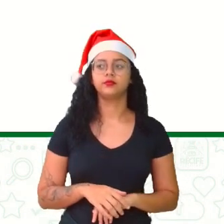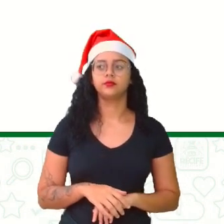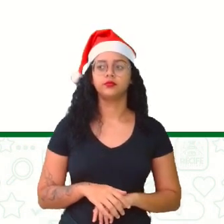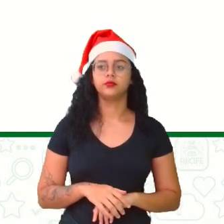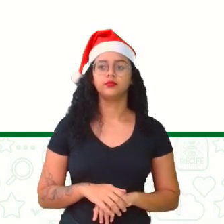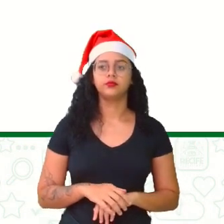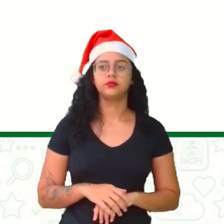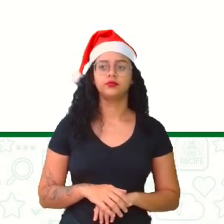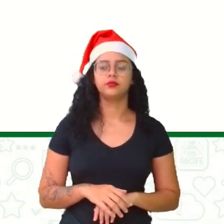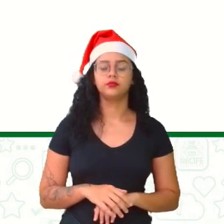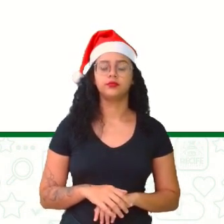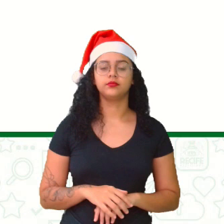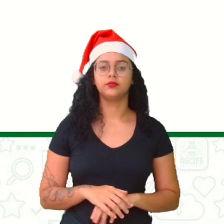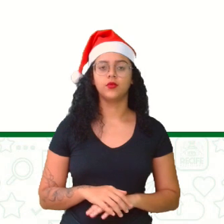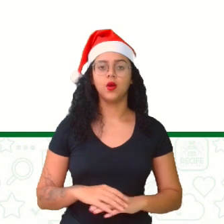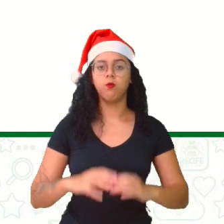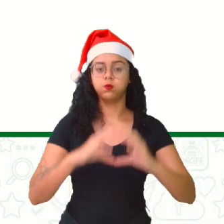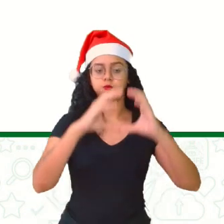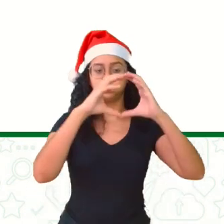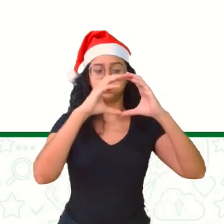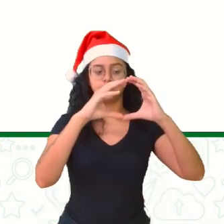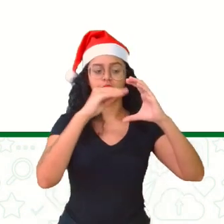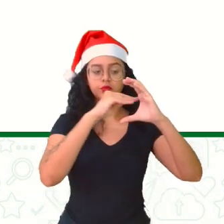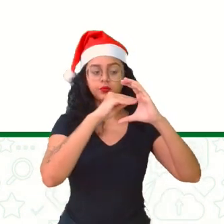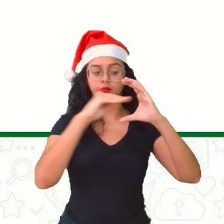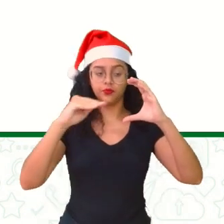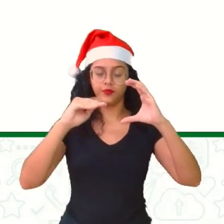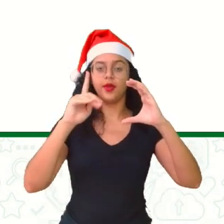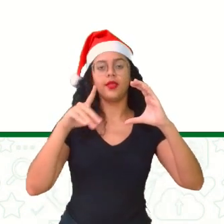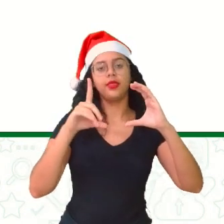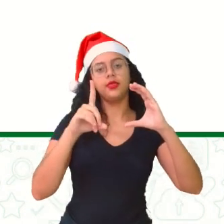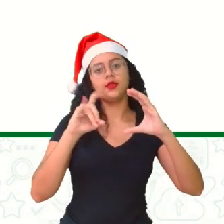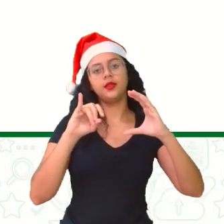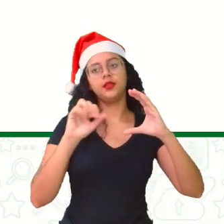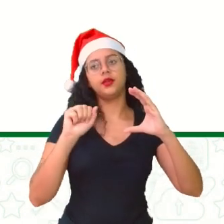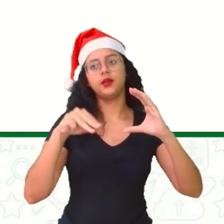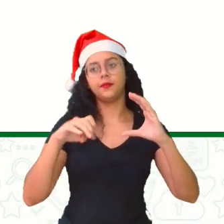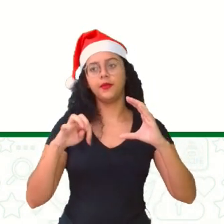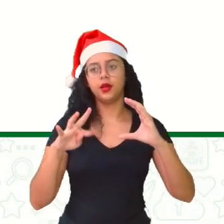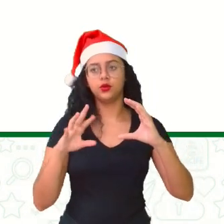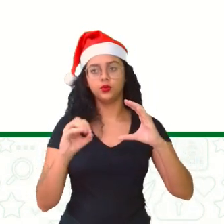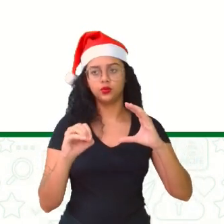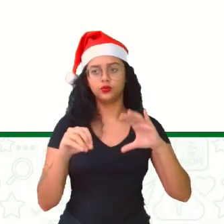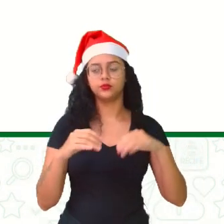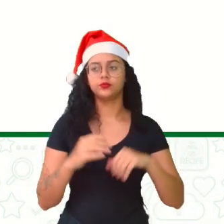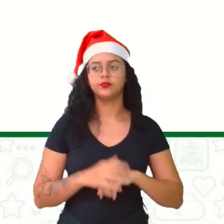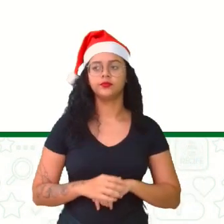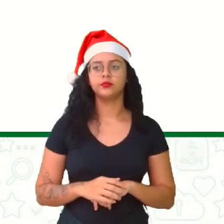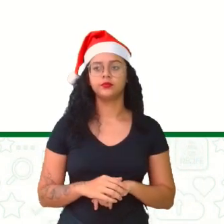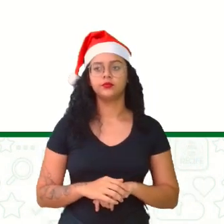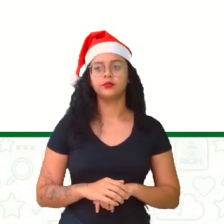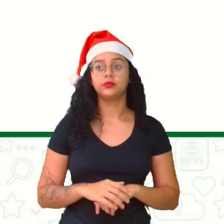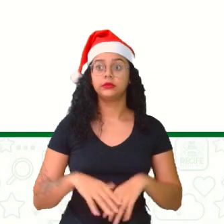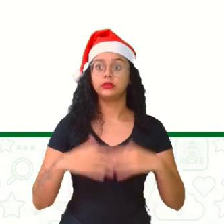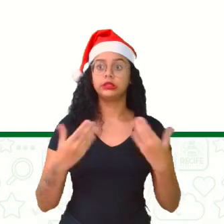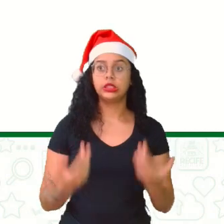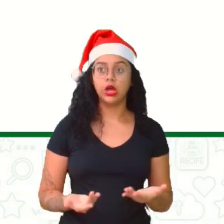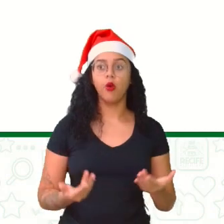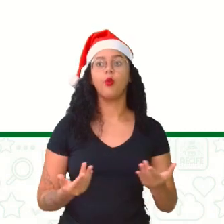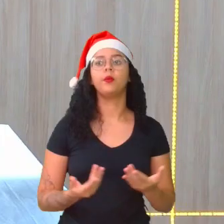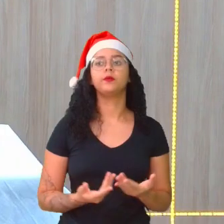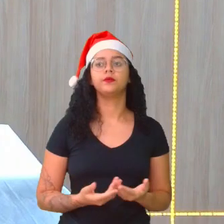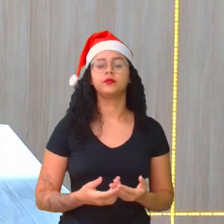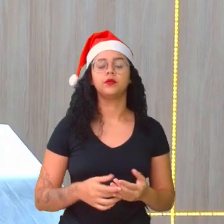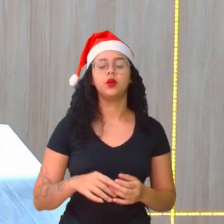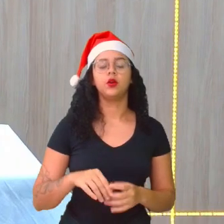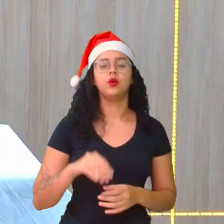passando no centro, eu chamo isso de diâmetro. E o dobro de um raio é igual ao diâmetro, logo, você vê que o diâmetro tem duas